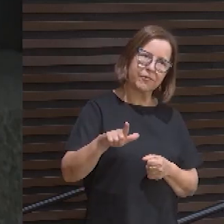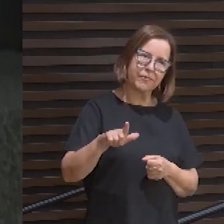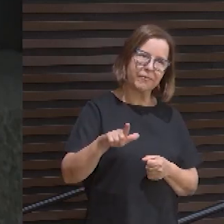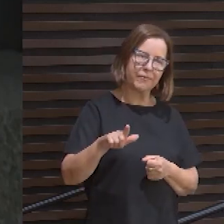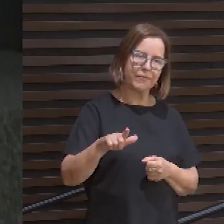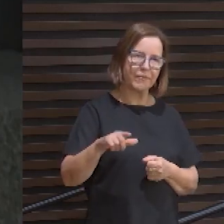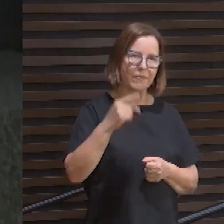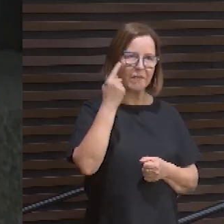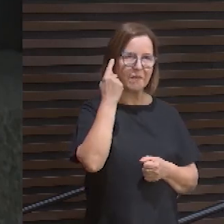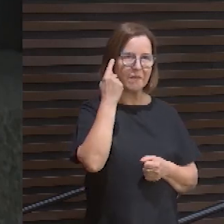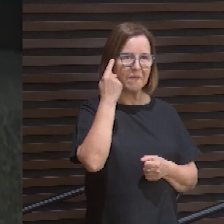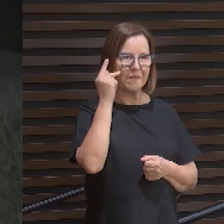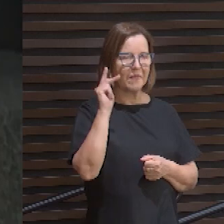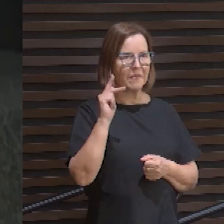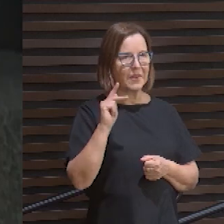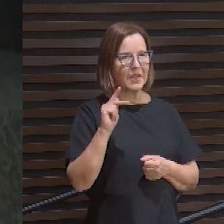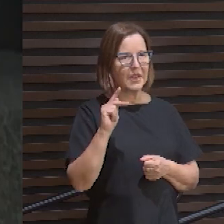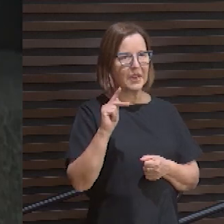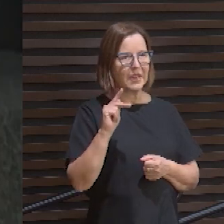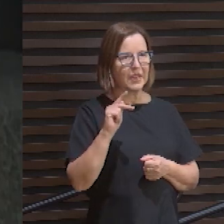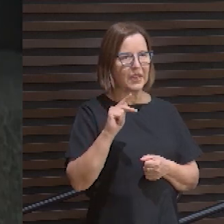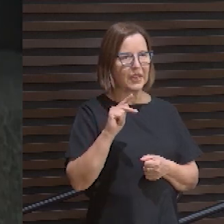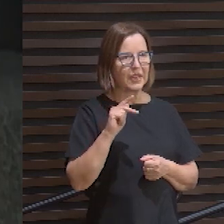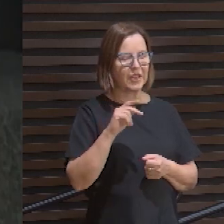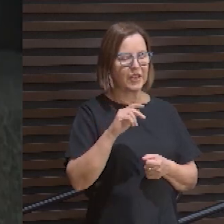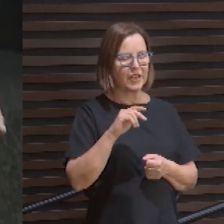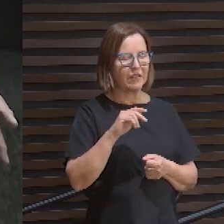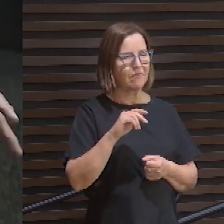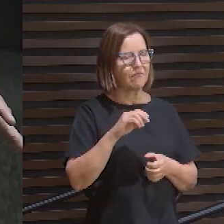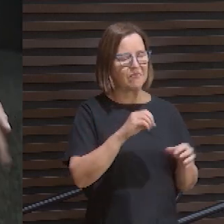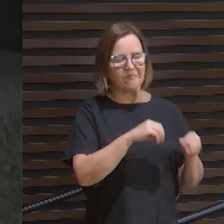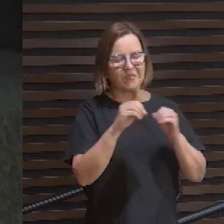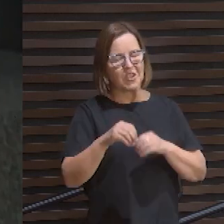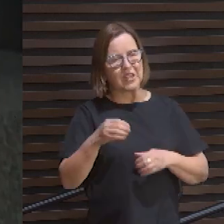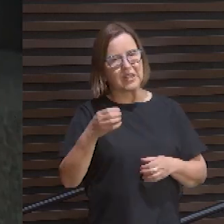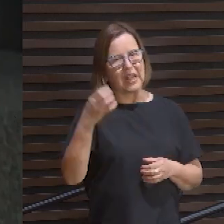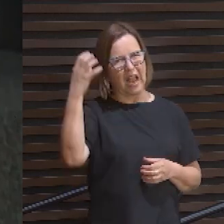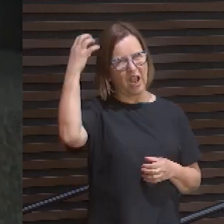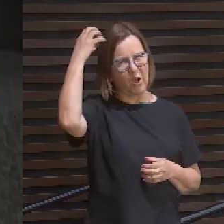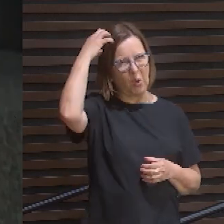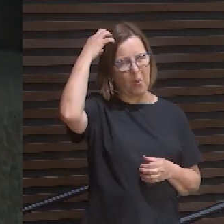remover a culpa, a vergonha.